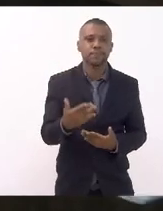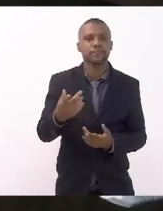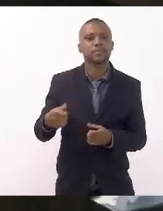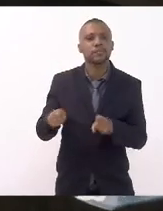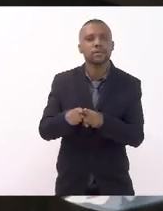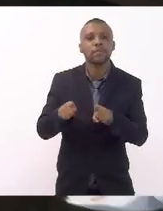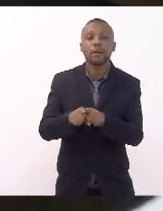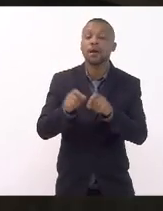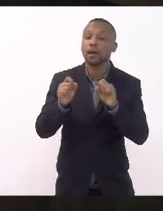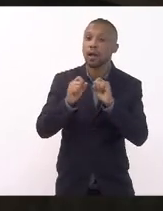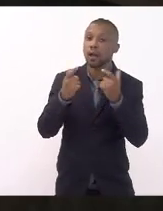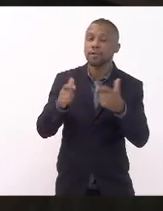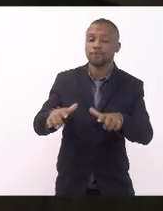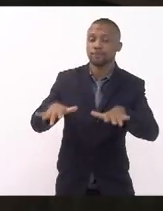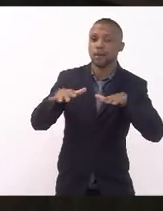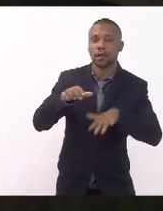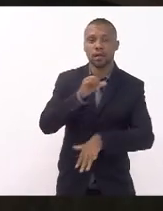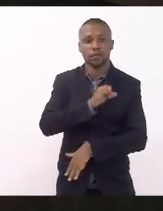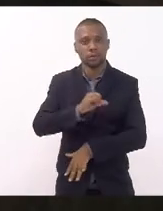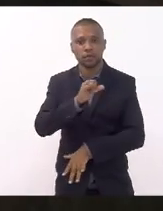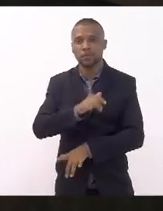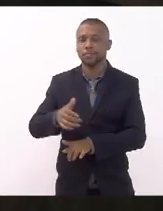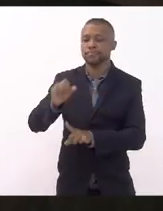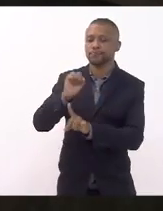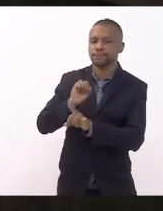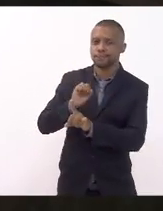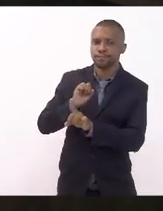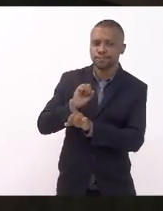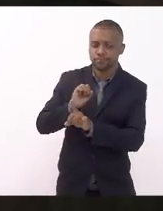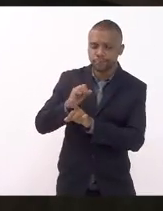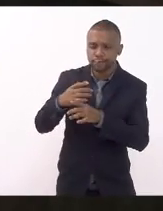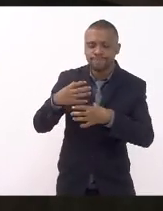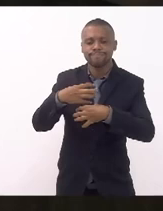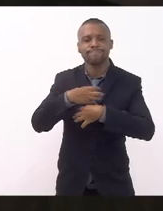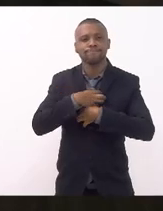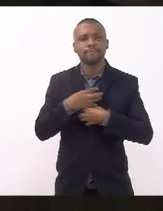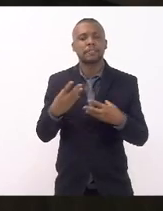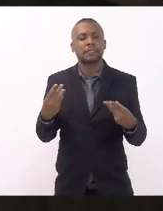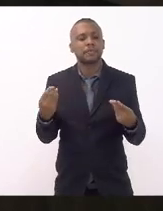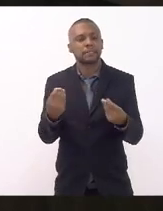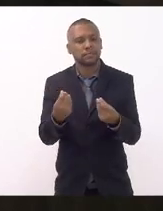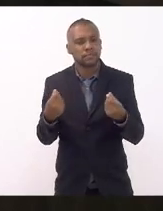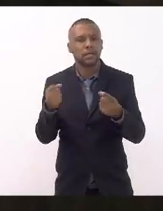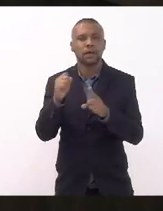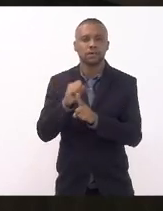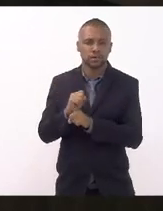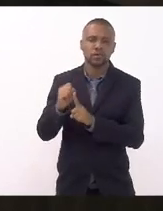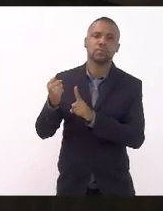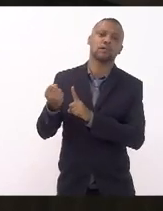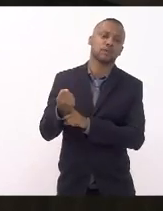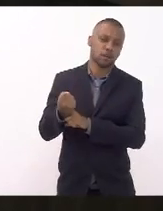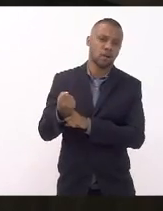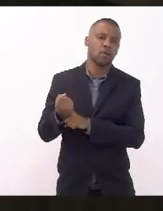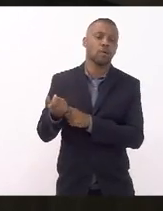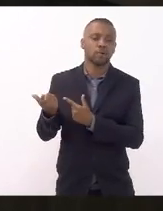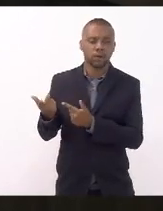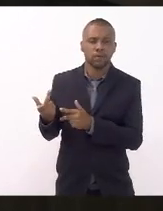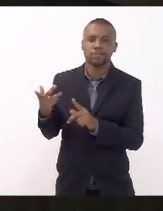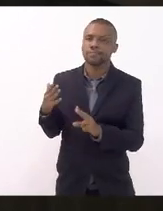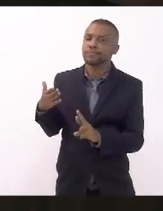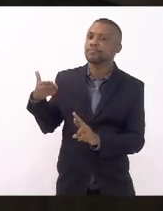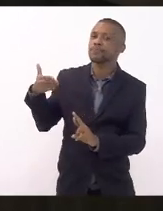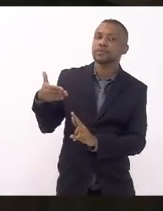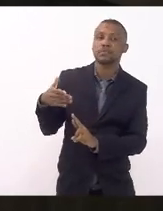Parlamento Fluminense essa sensibilidade social em relação aos